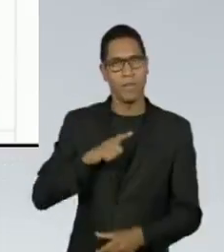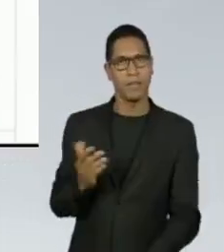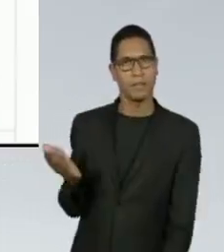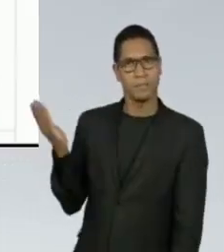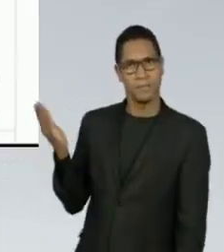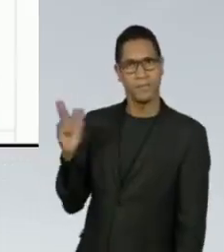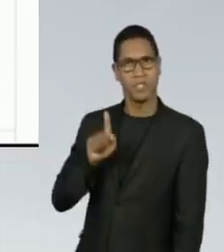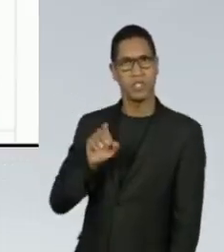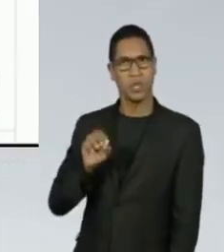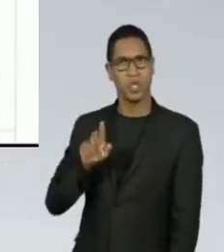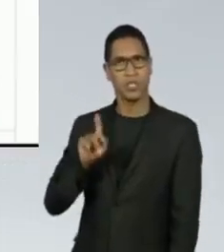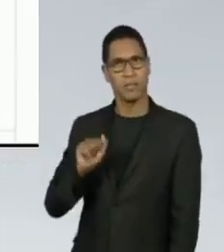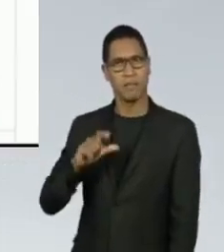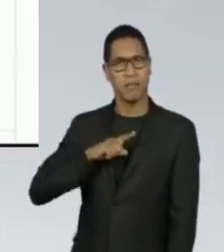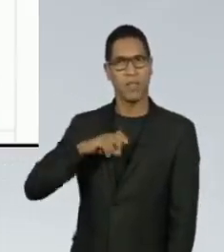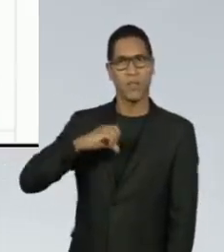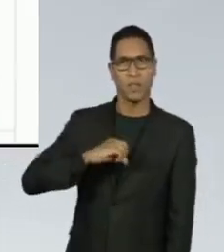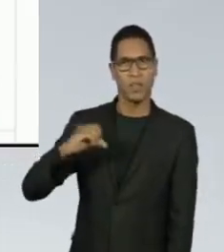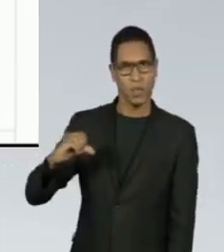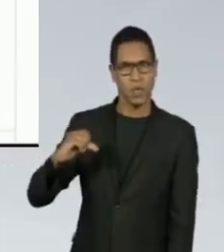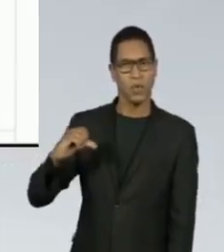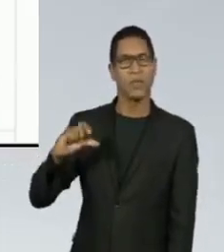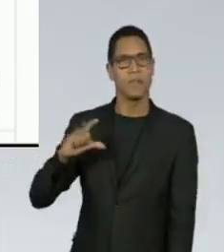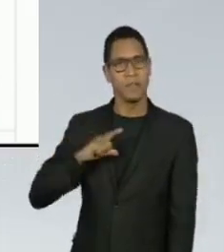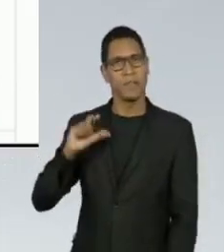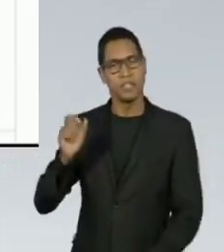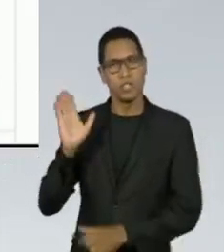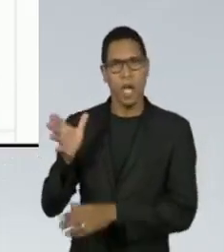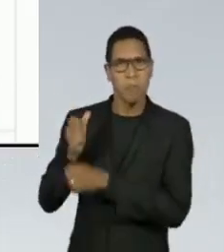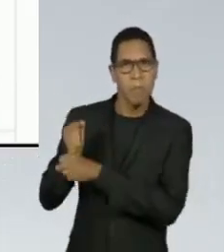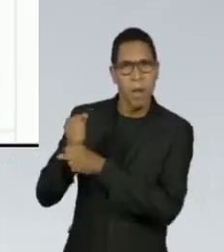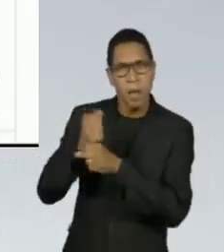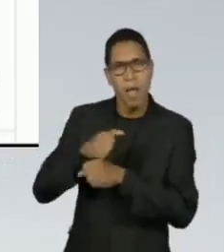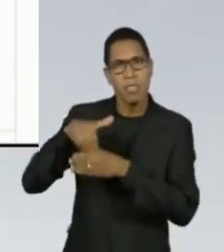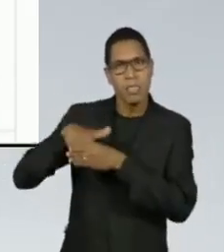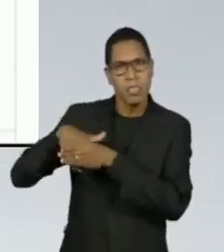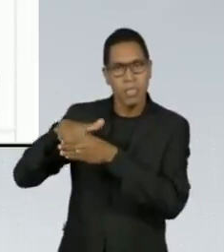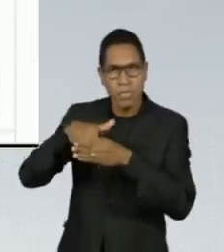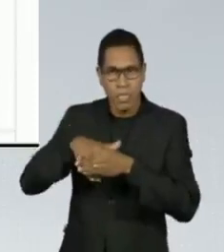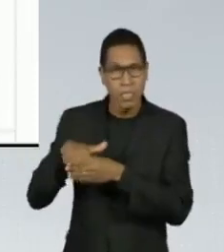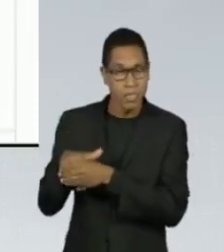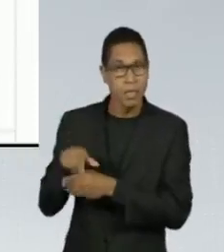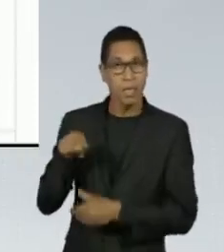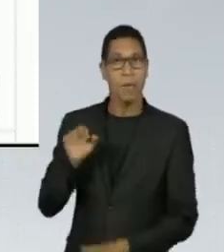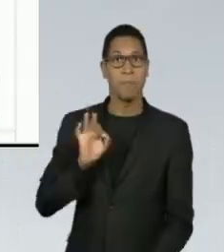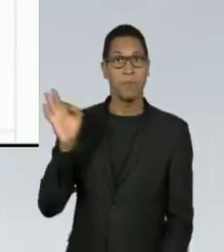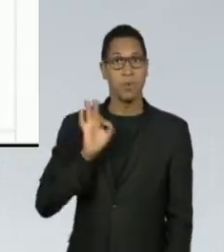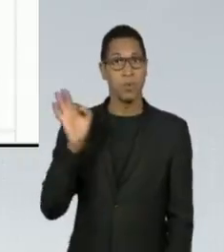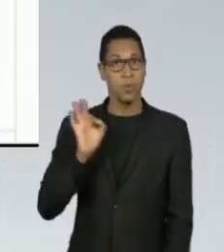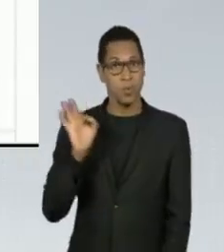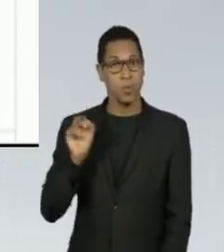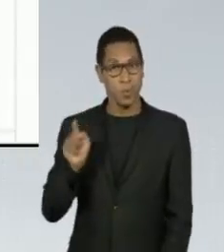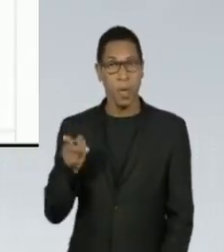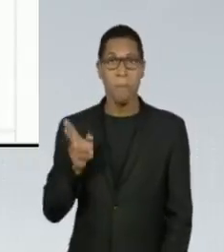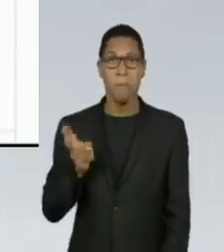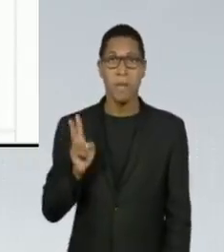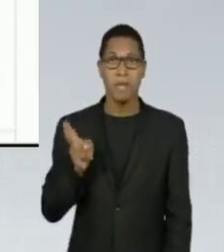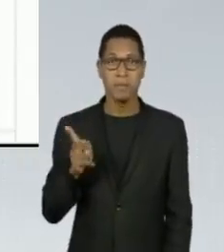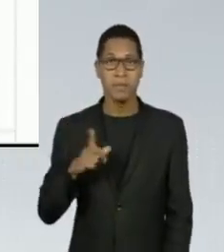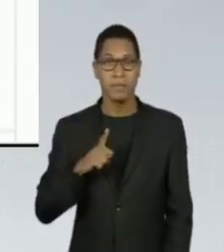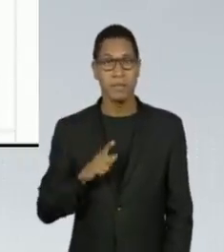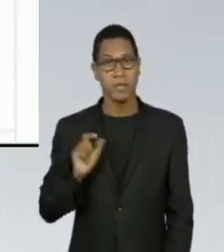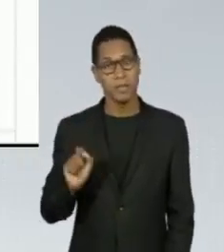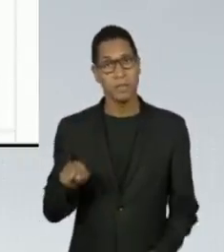estado da Geórgia, que tem 99% das urnas apuradas. E lá, veja só que a porcentagem de votos é a mesma para os 2